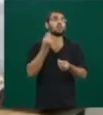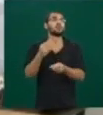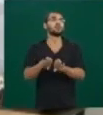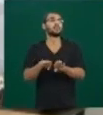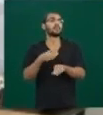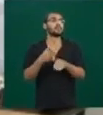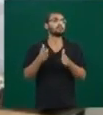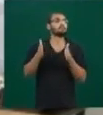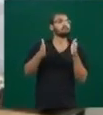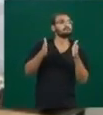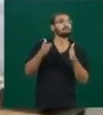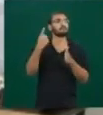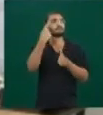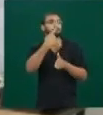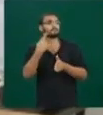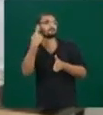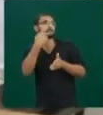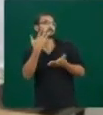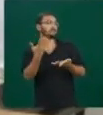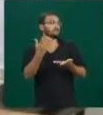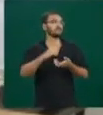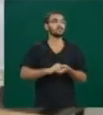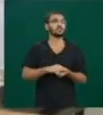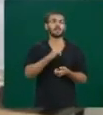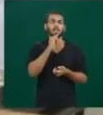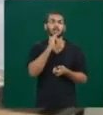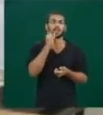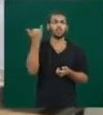período de exposição à fonte sonora. O que seria uma